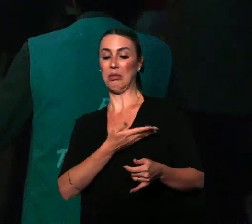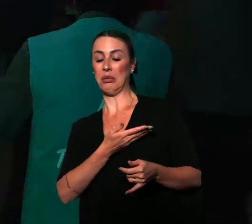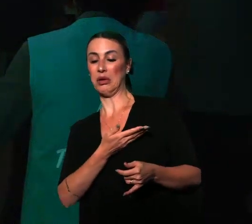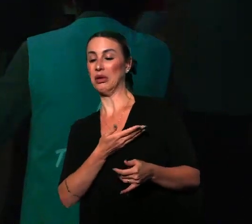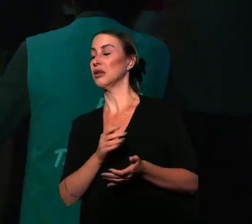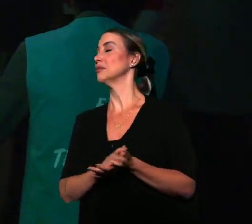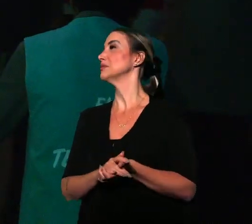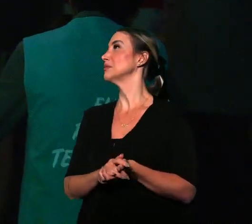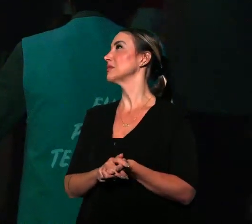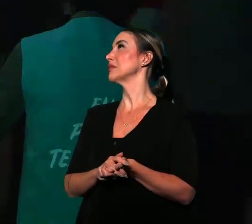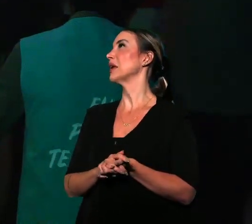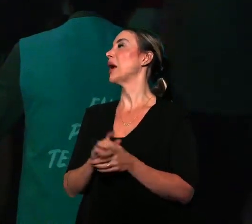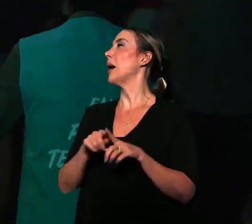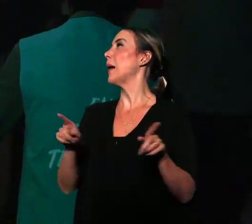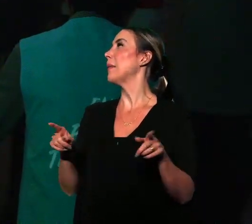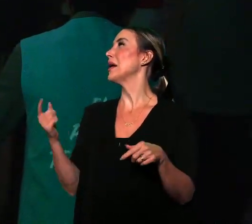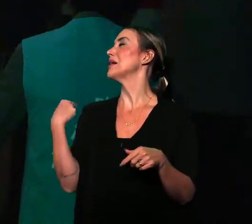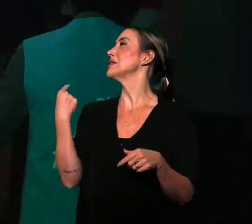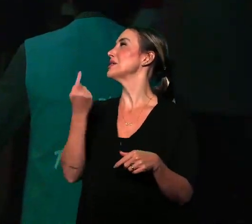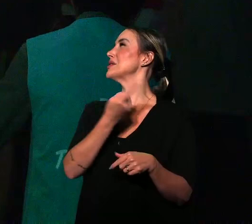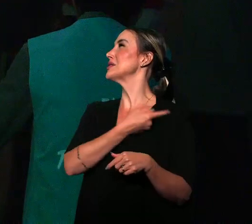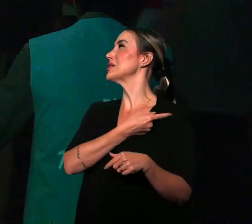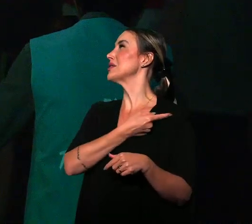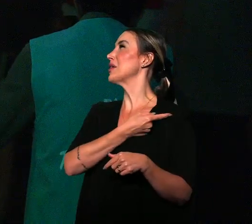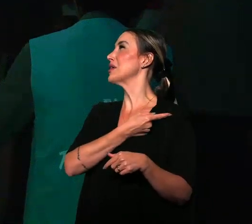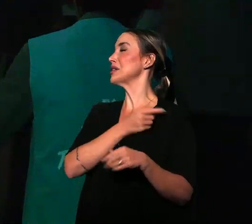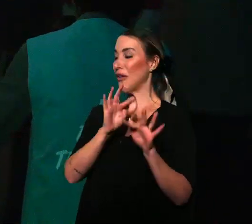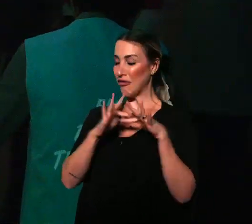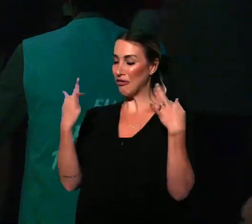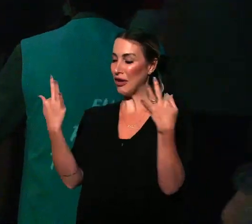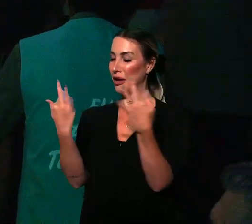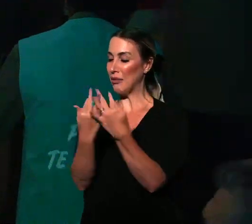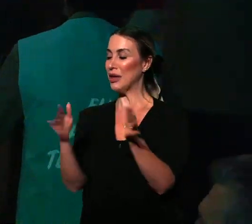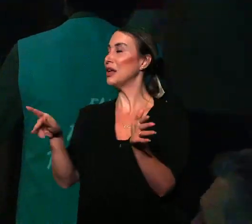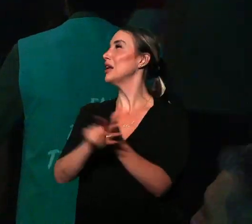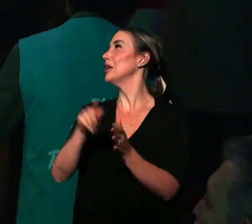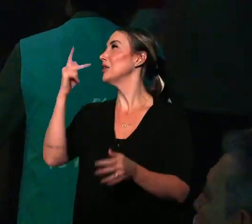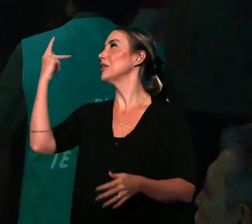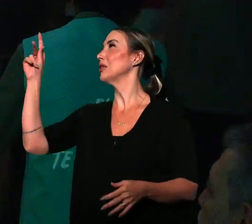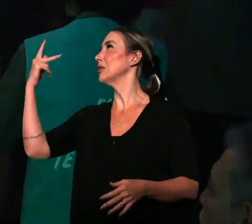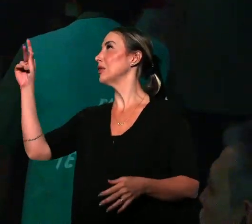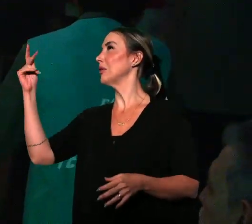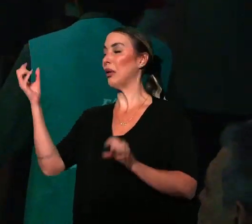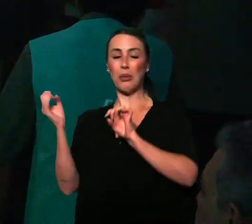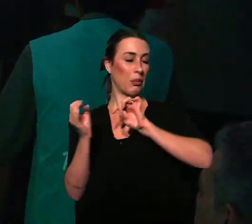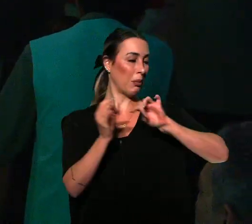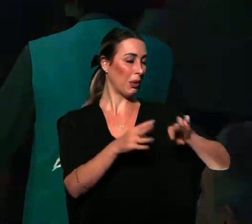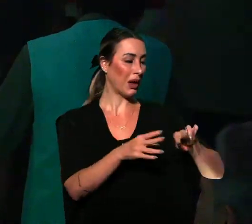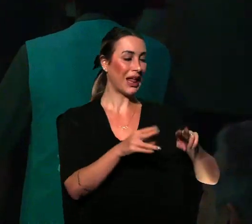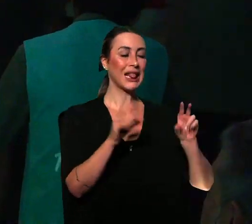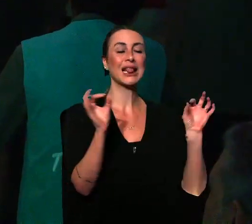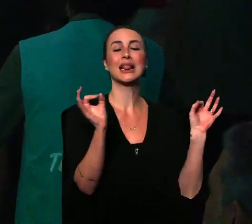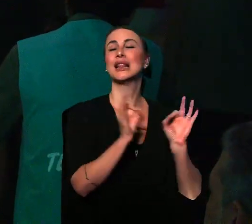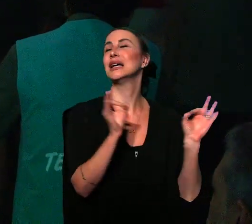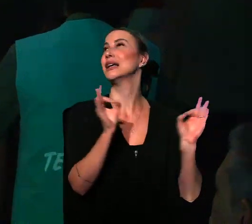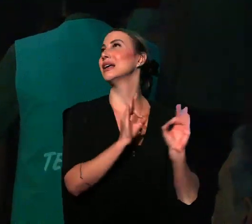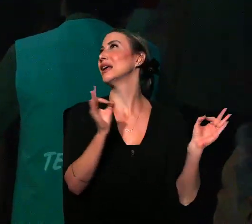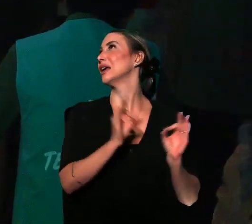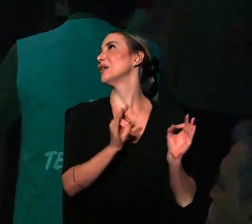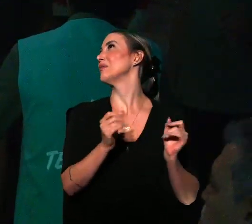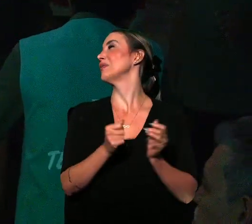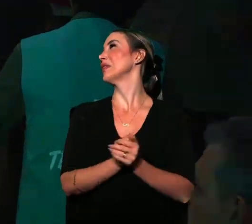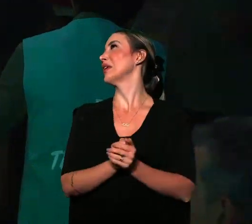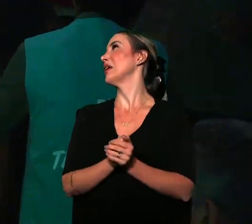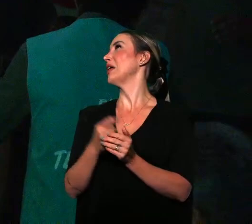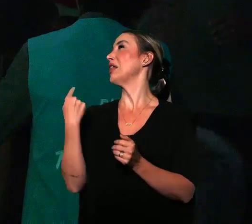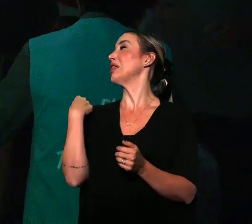Pai. E como família do Senhor, nós não deixamos os nossos para trás. Queremos agora, entendendo a Tua direção, Pai, viver